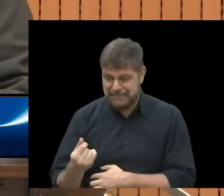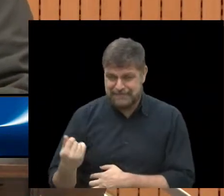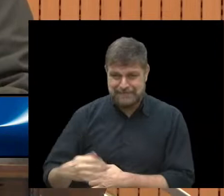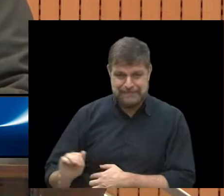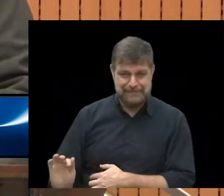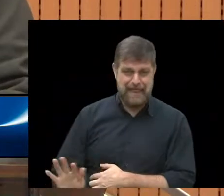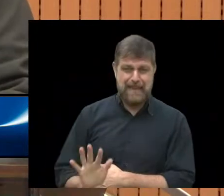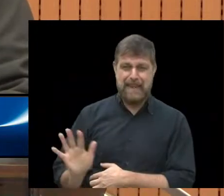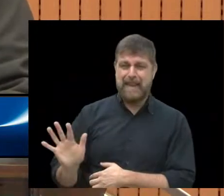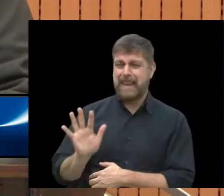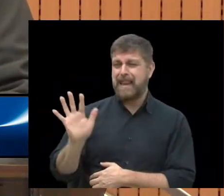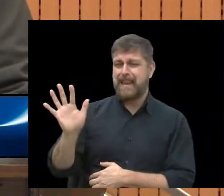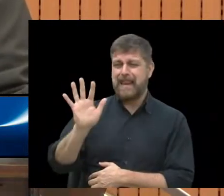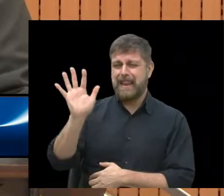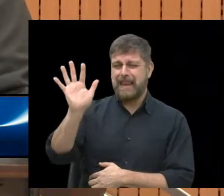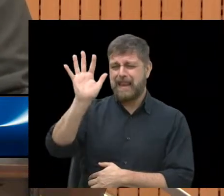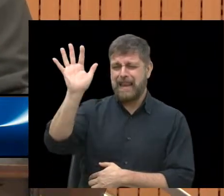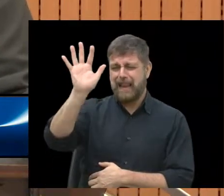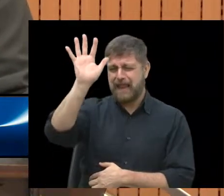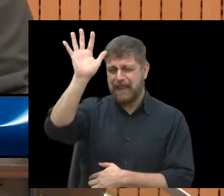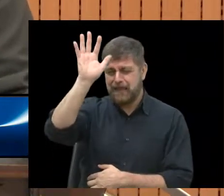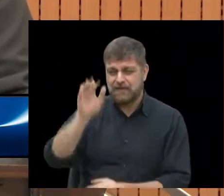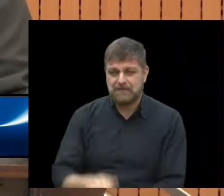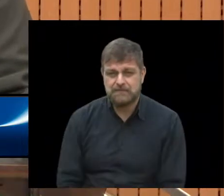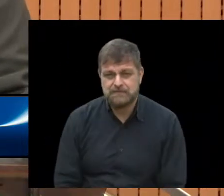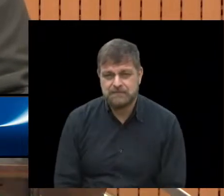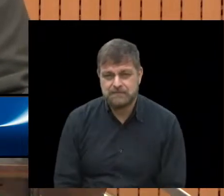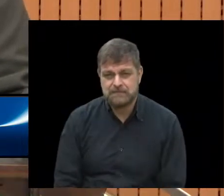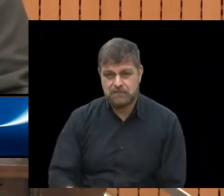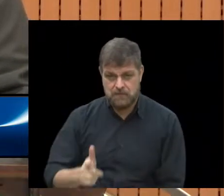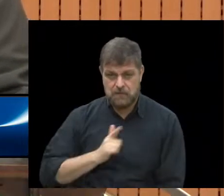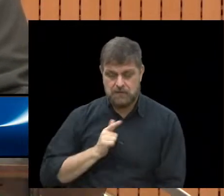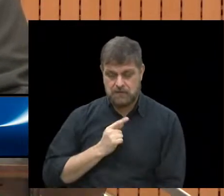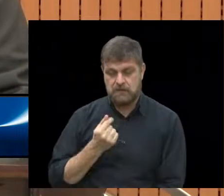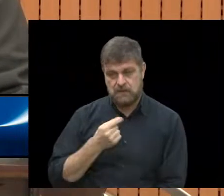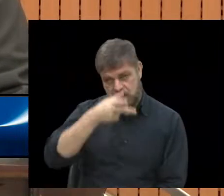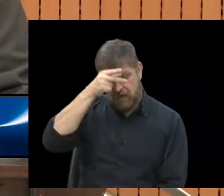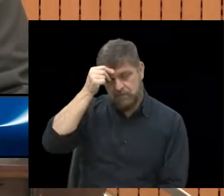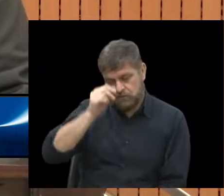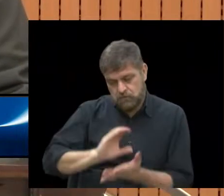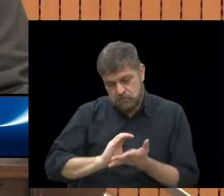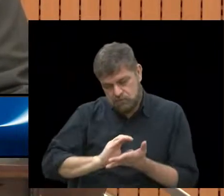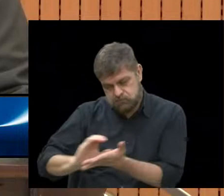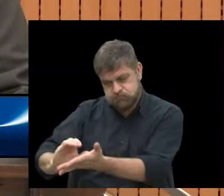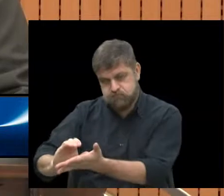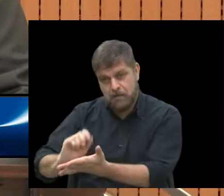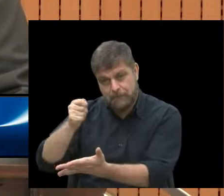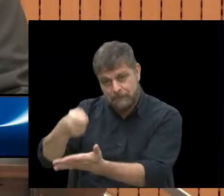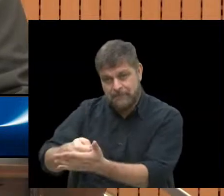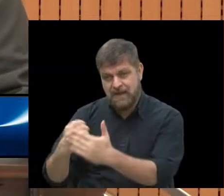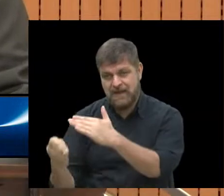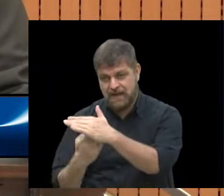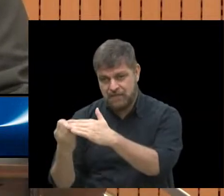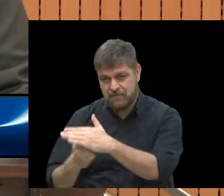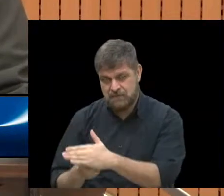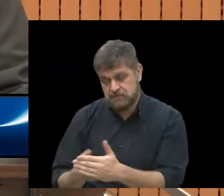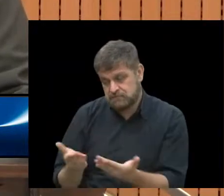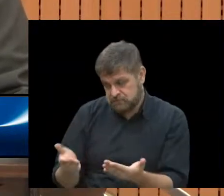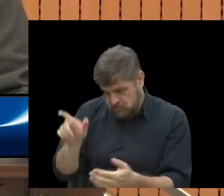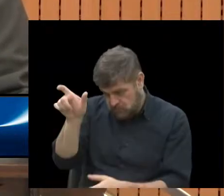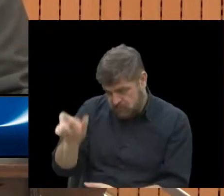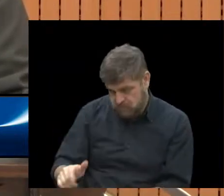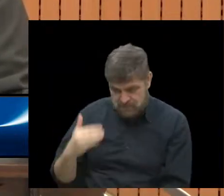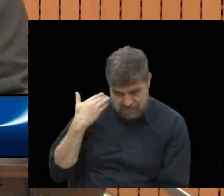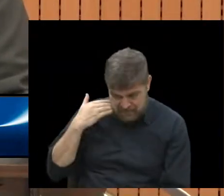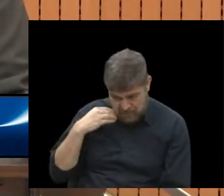lá em cima, é que existe subsídio. A senhora não sabe,